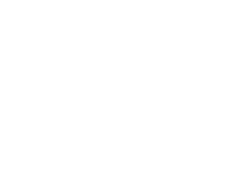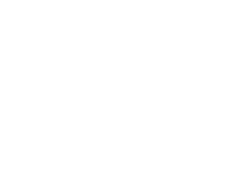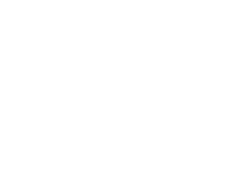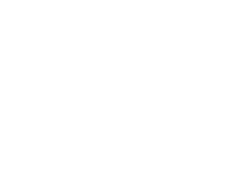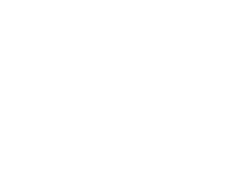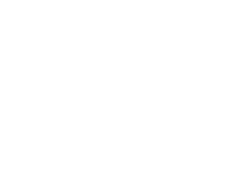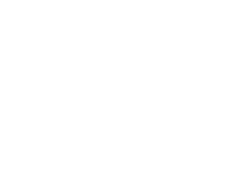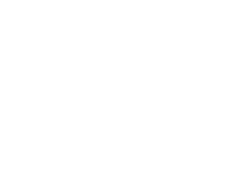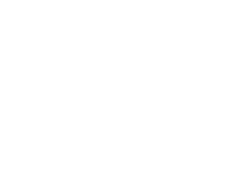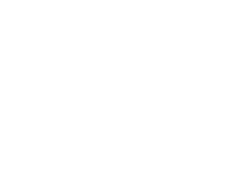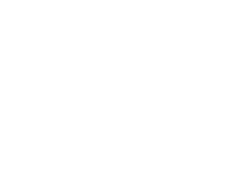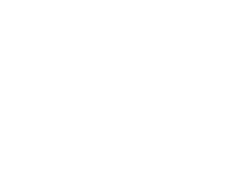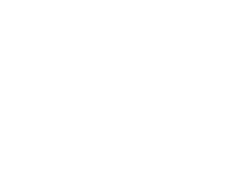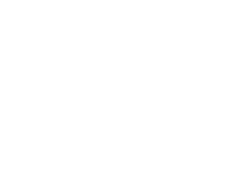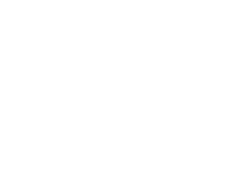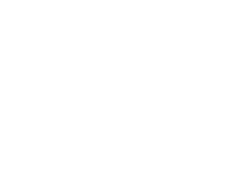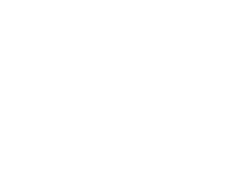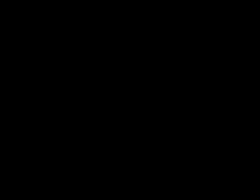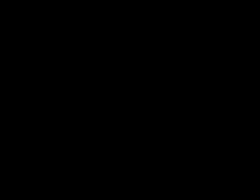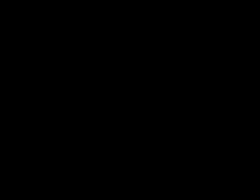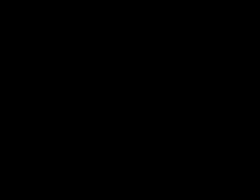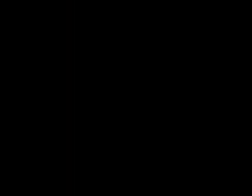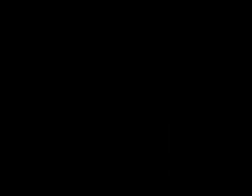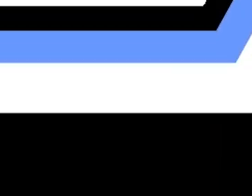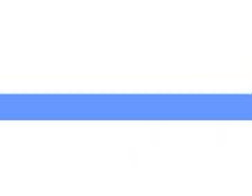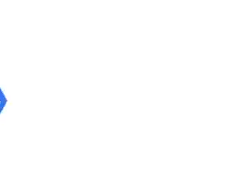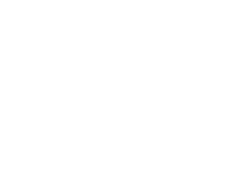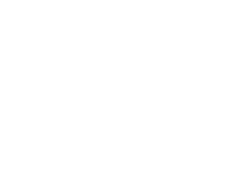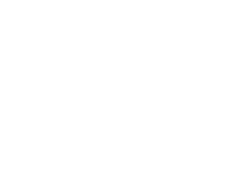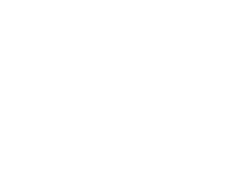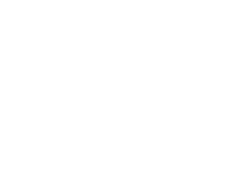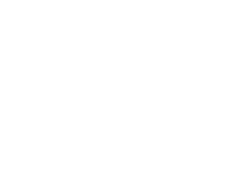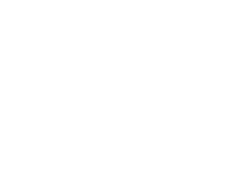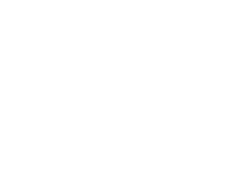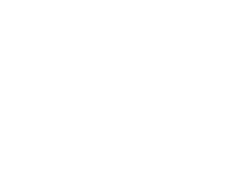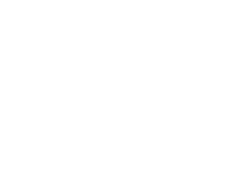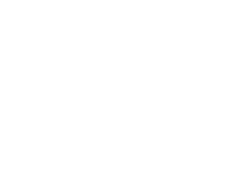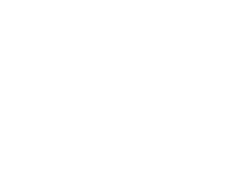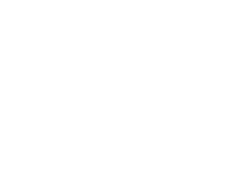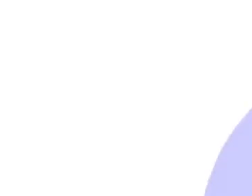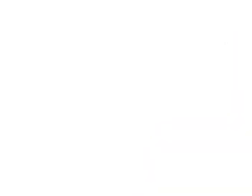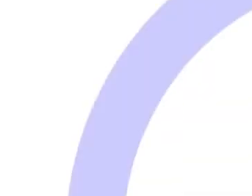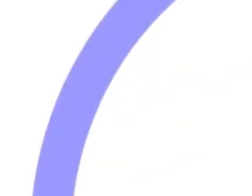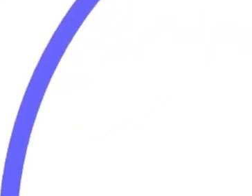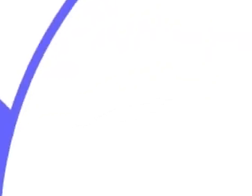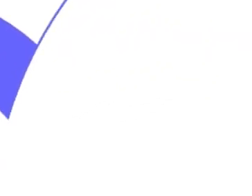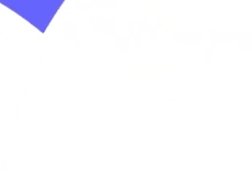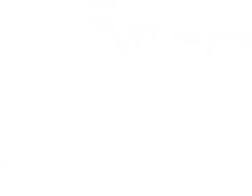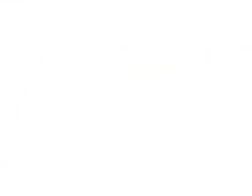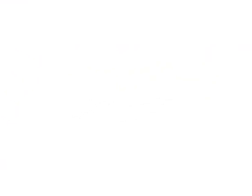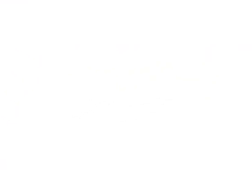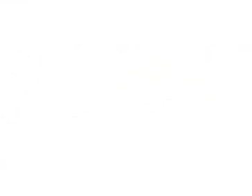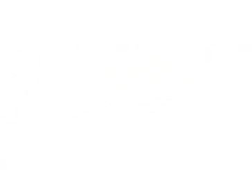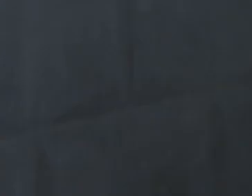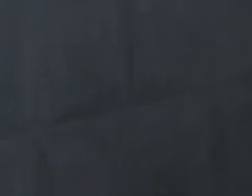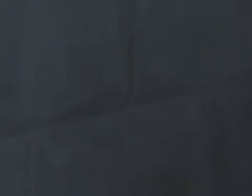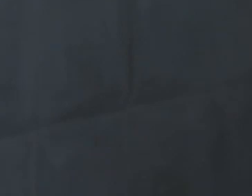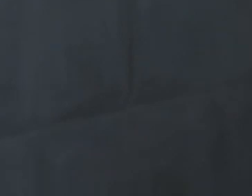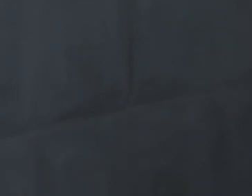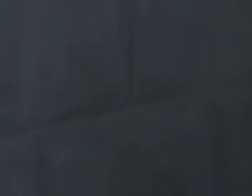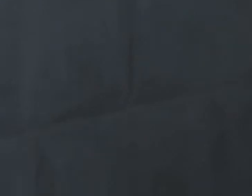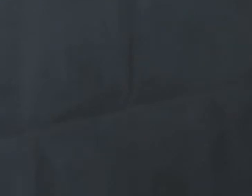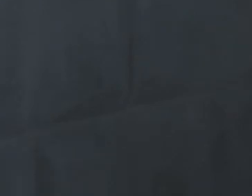afro-brasileira e africana. Por exemplo, os professores devem ressaltar em sala de aula a cultura afro-brasileira